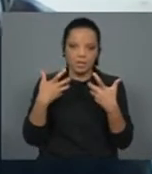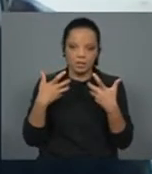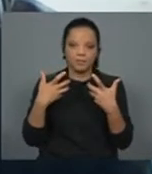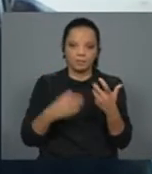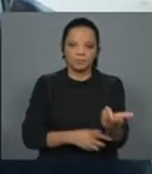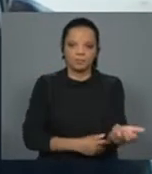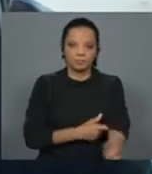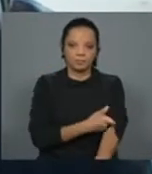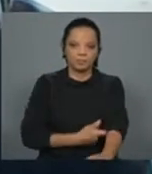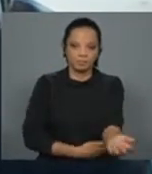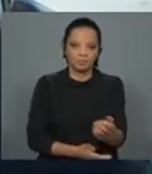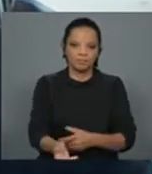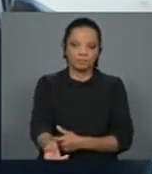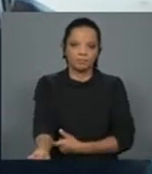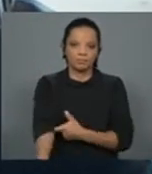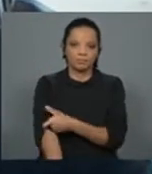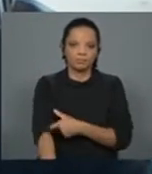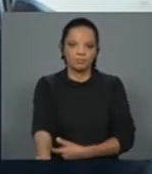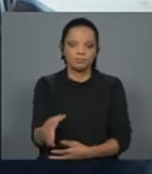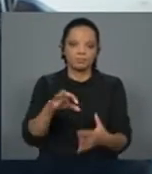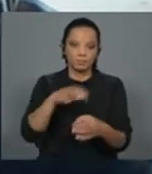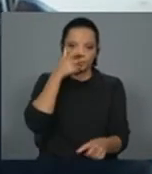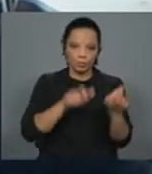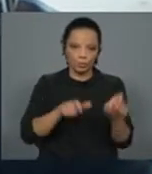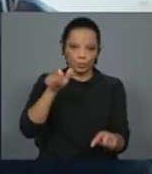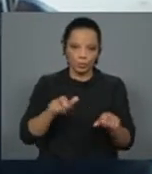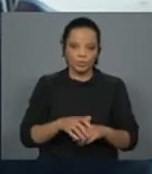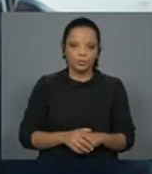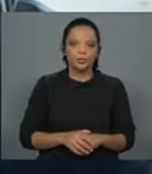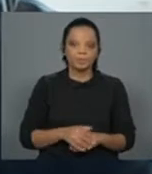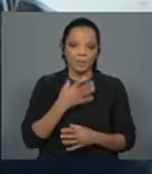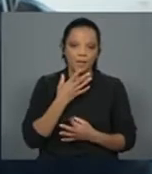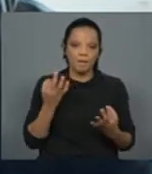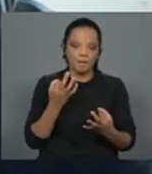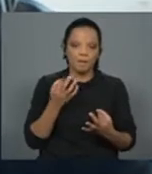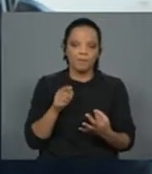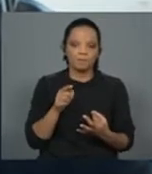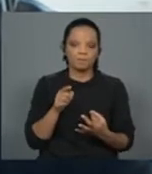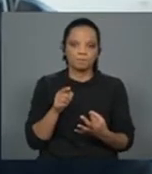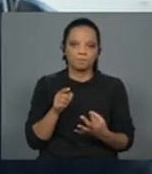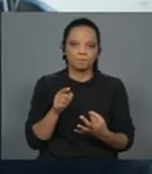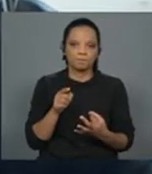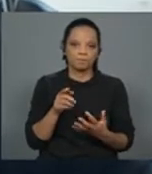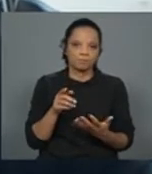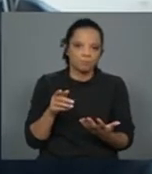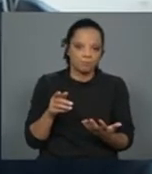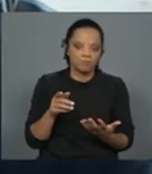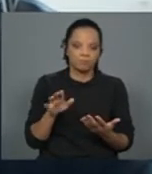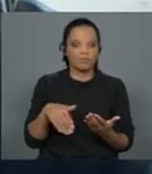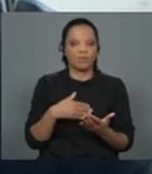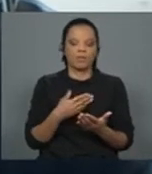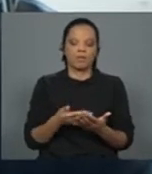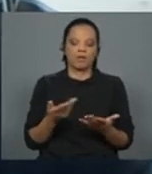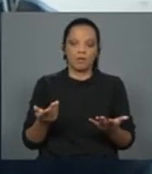assim, os efeitos para as pessoas, serão aqueles que de facto fazem acordar,